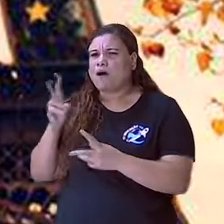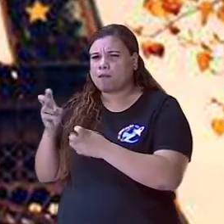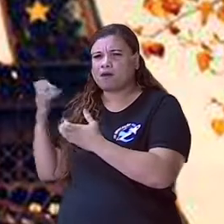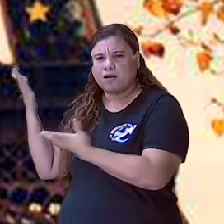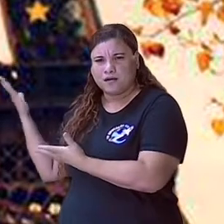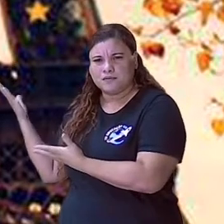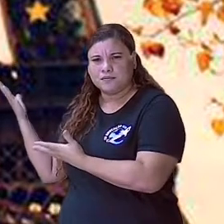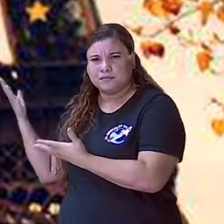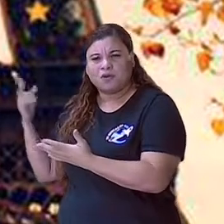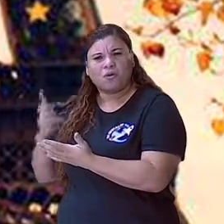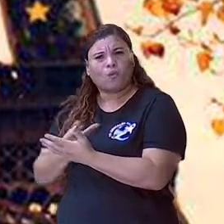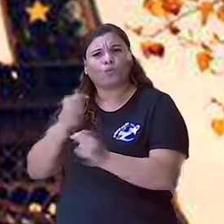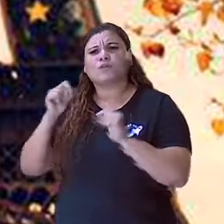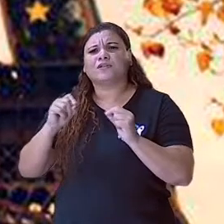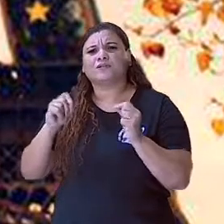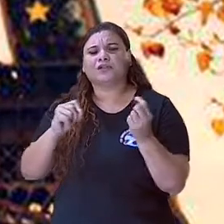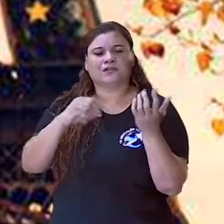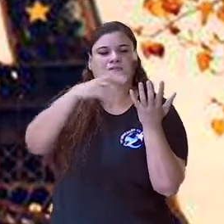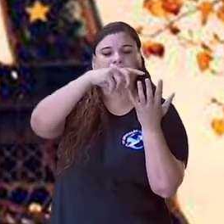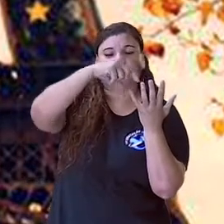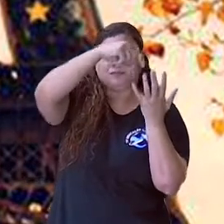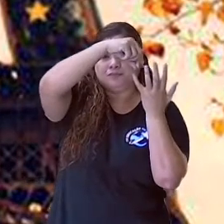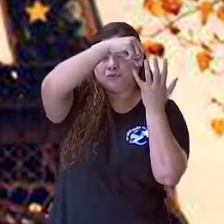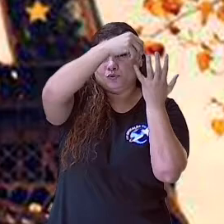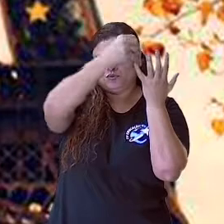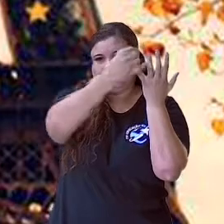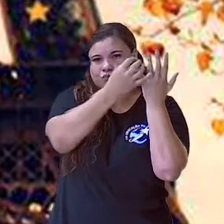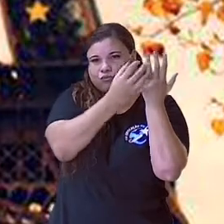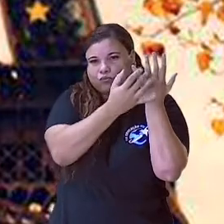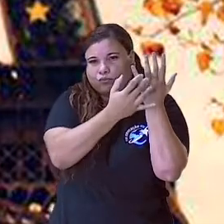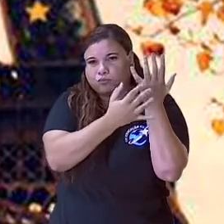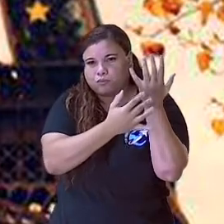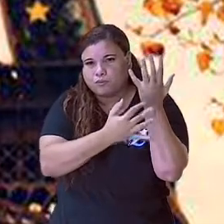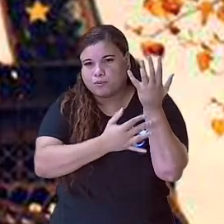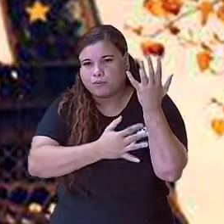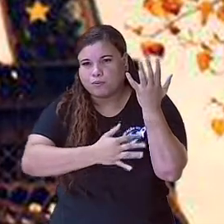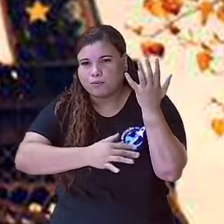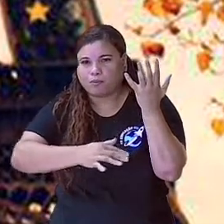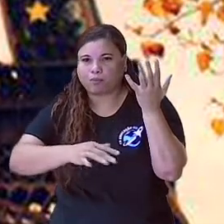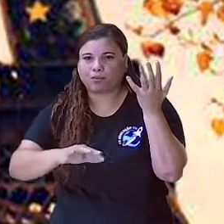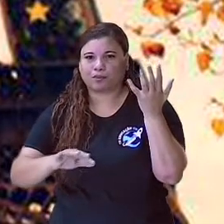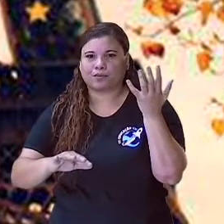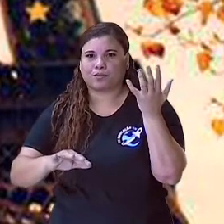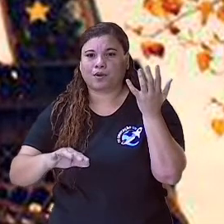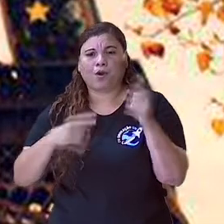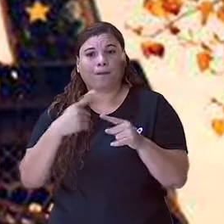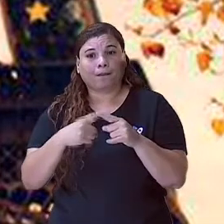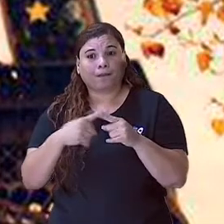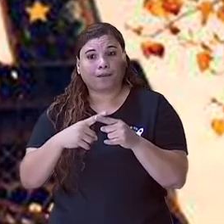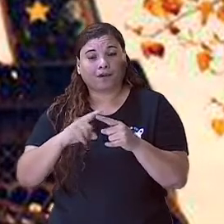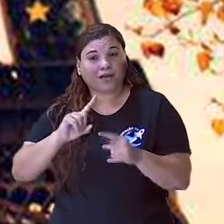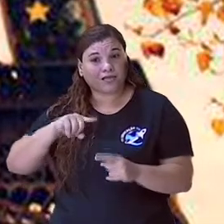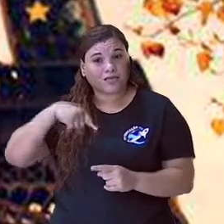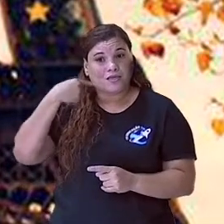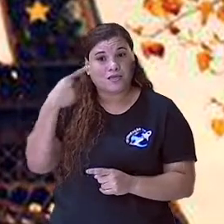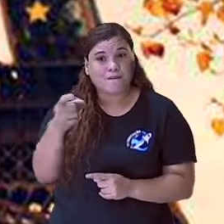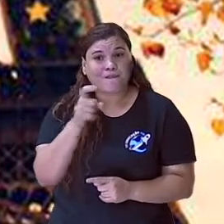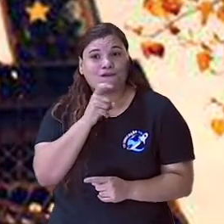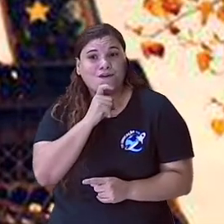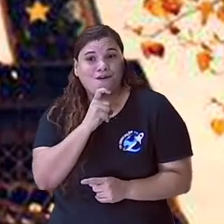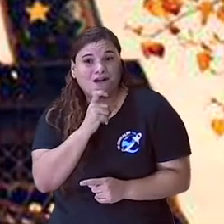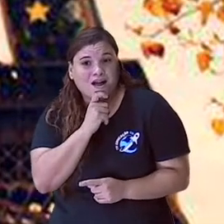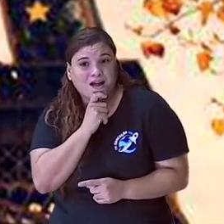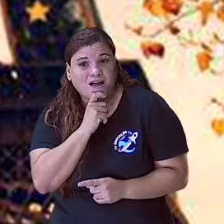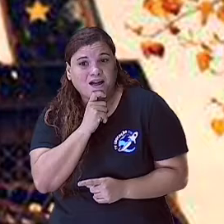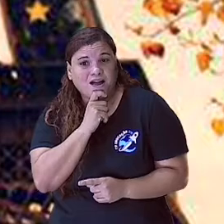é a floresta temperada. Para no inverno, não tem folhas. Nós vamos ver na próxima imagem como